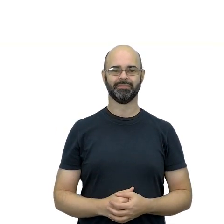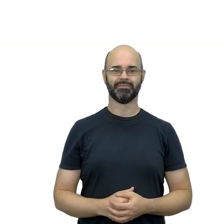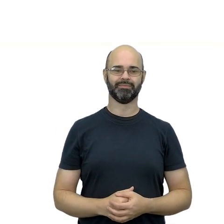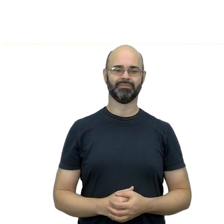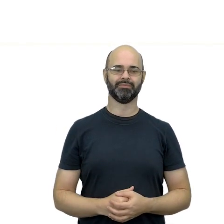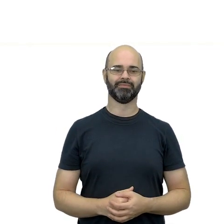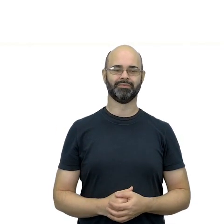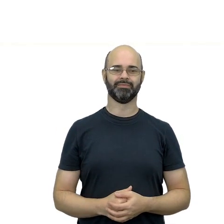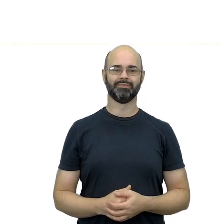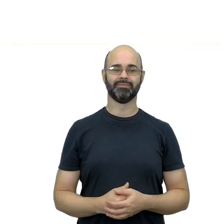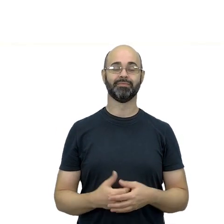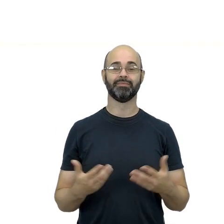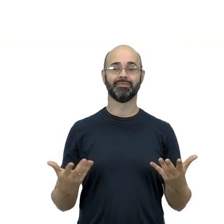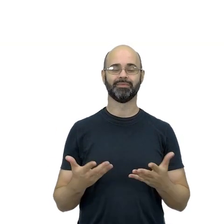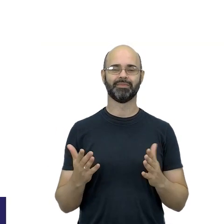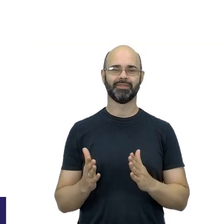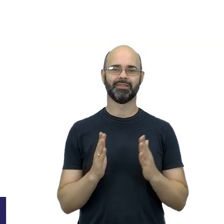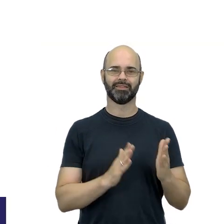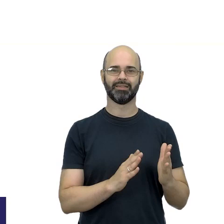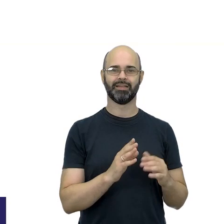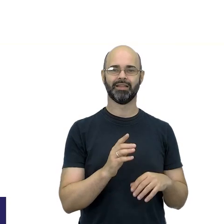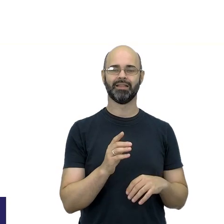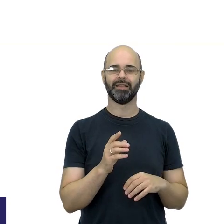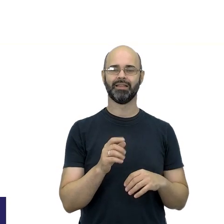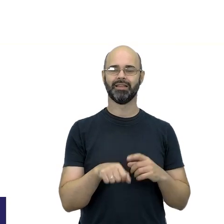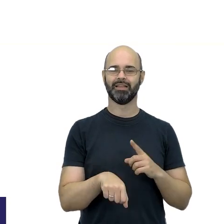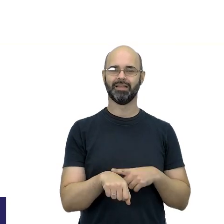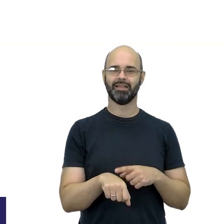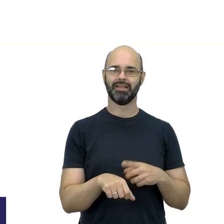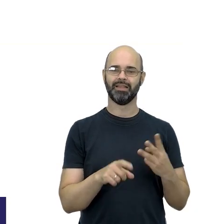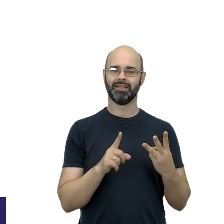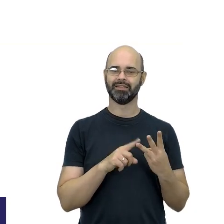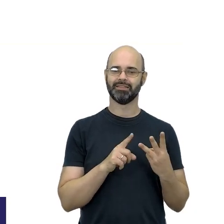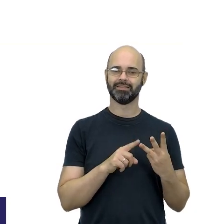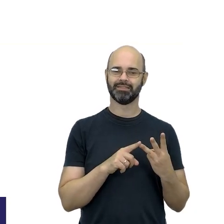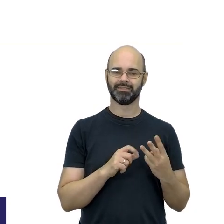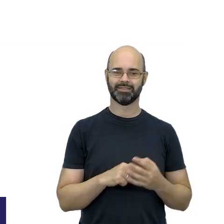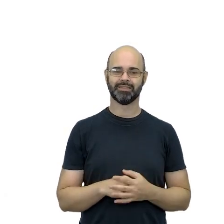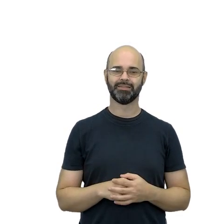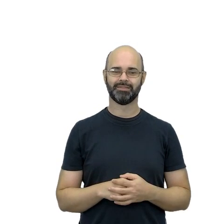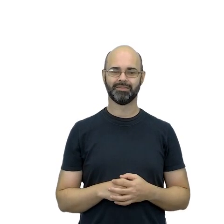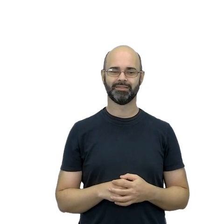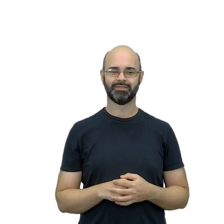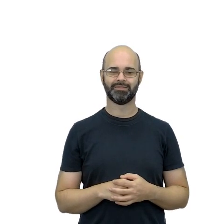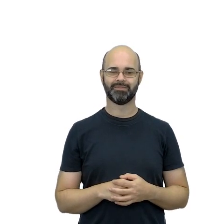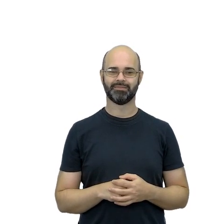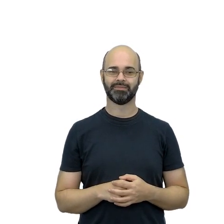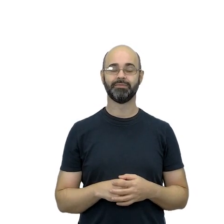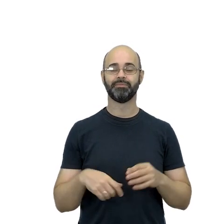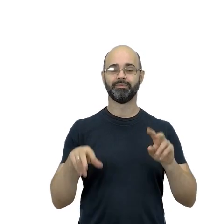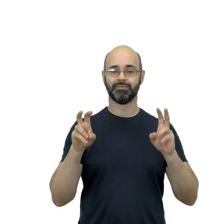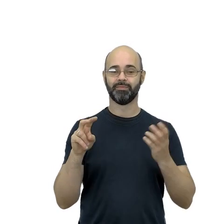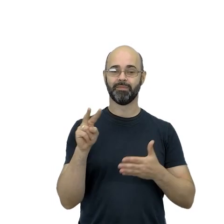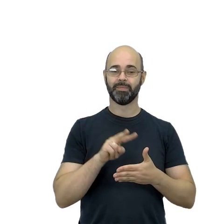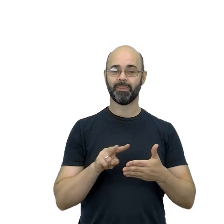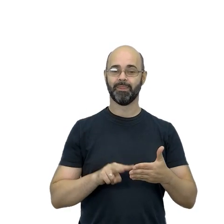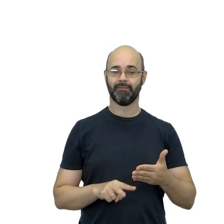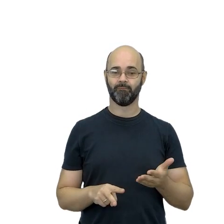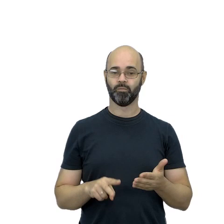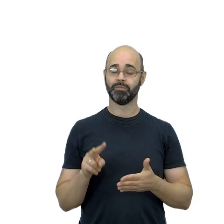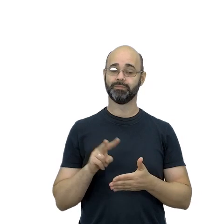Terceiro momento, nós vamos falar da leitura, né? Nós estamos falando dessa questão, pode passar, que é da questão da leitura, que é um